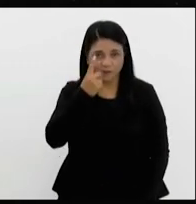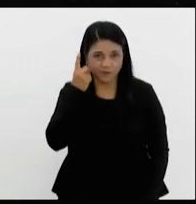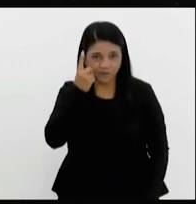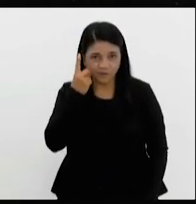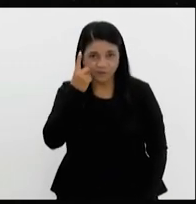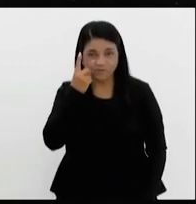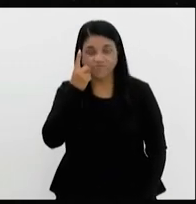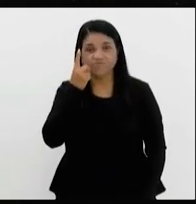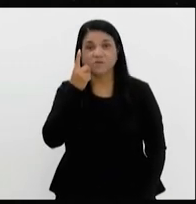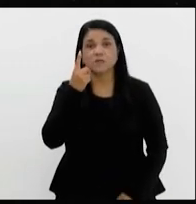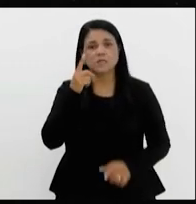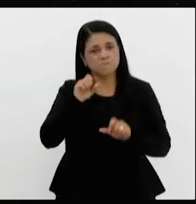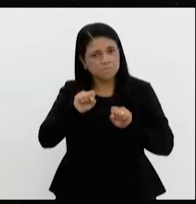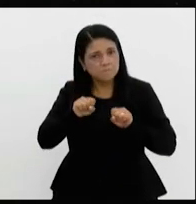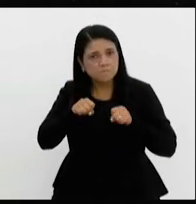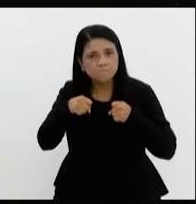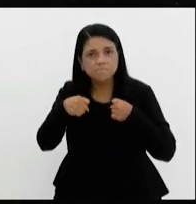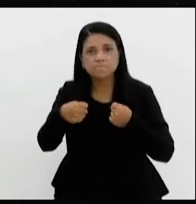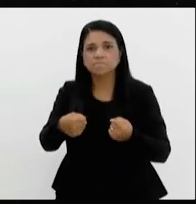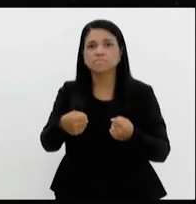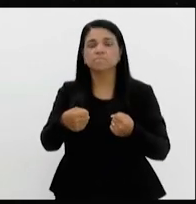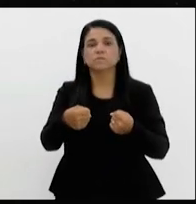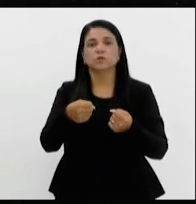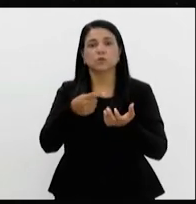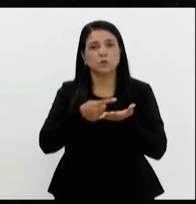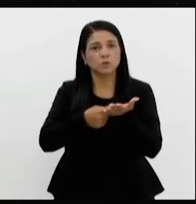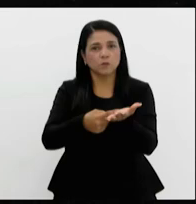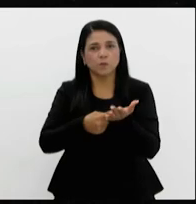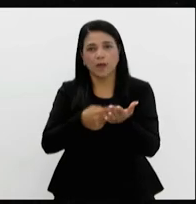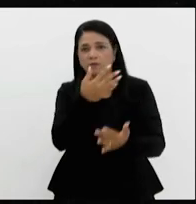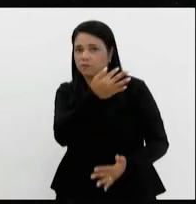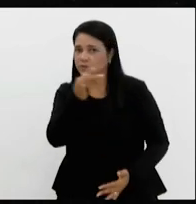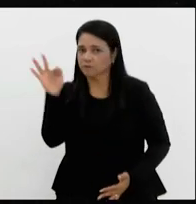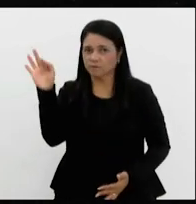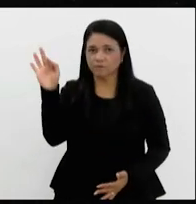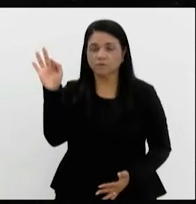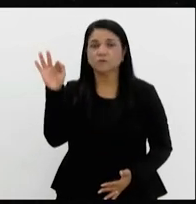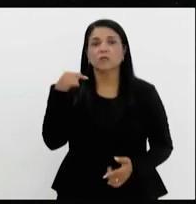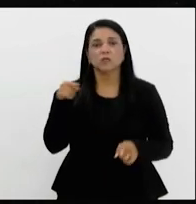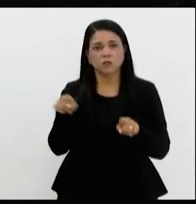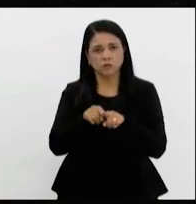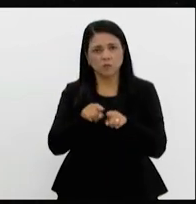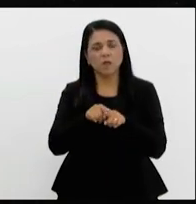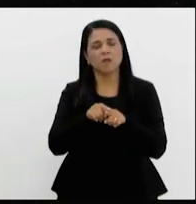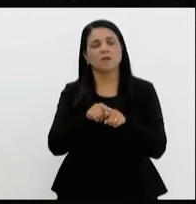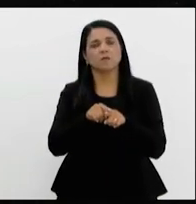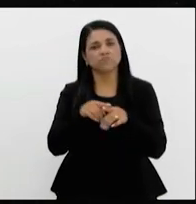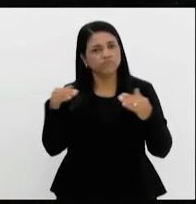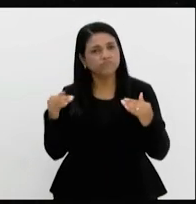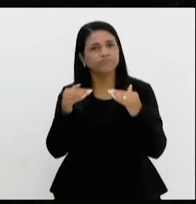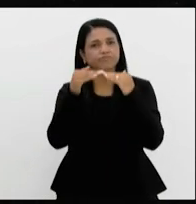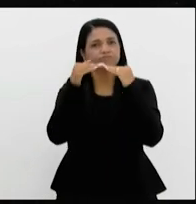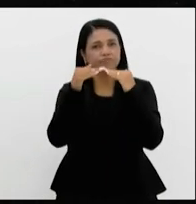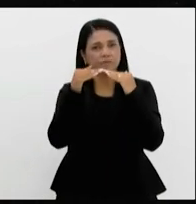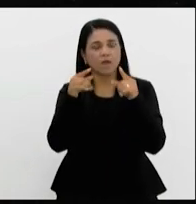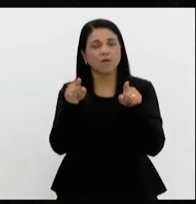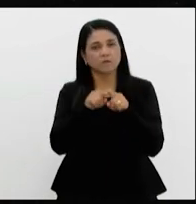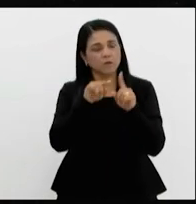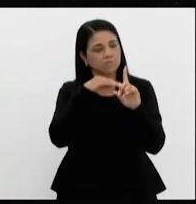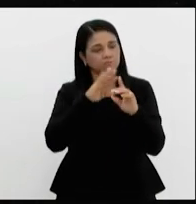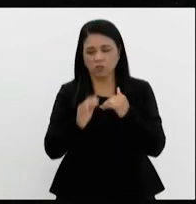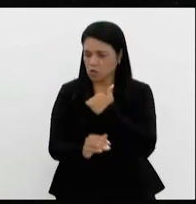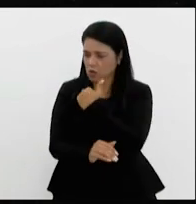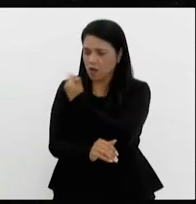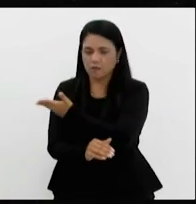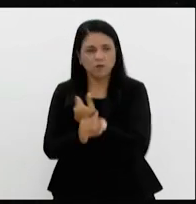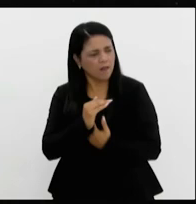um dos deputados que se debruça muito na questão do Pacto Federativo. Eu também sou totalmente a favor de que quero ombrear lado a lado